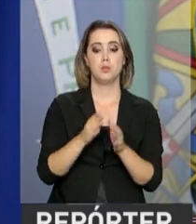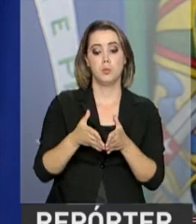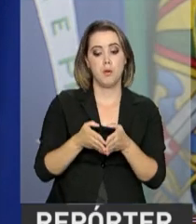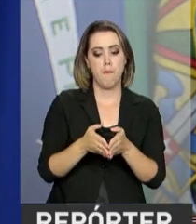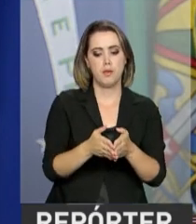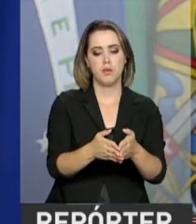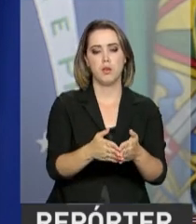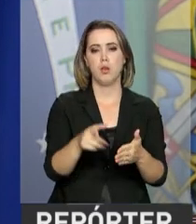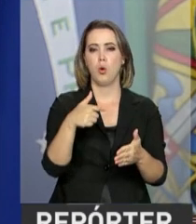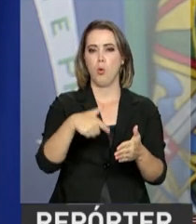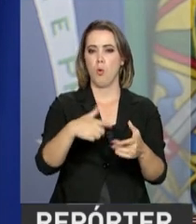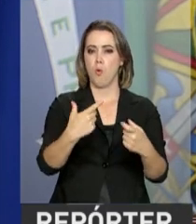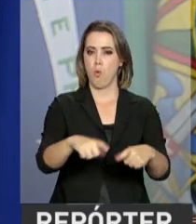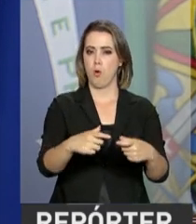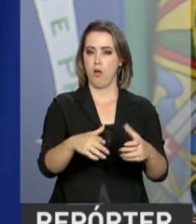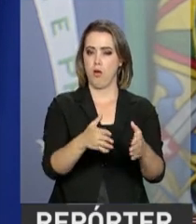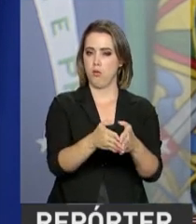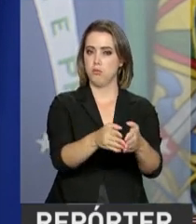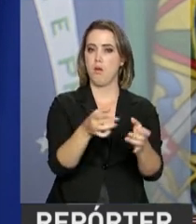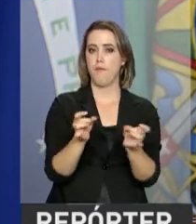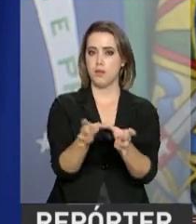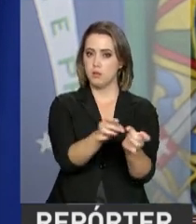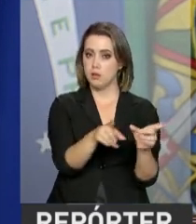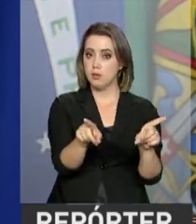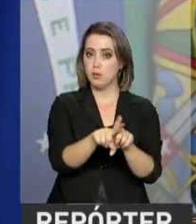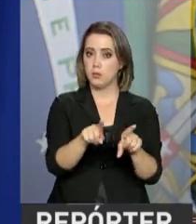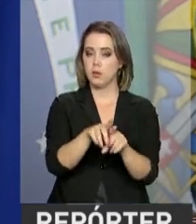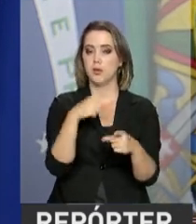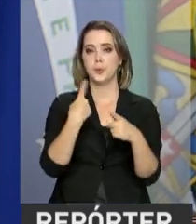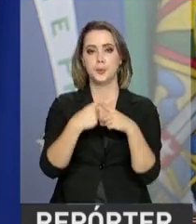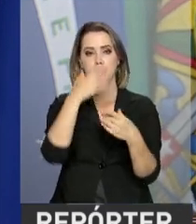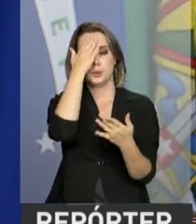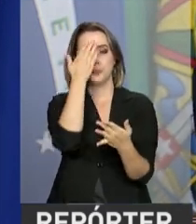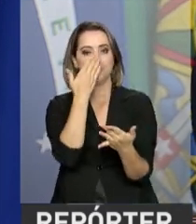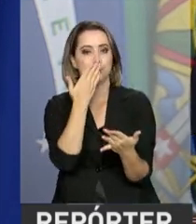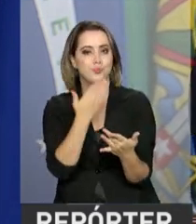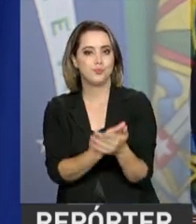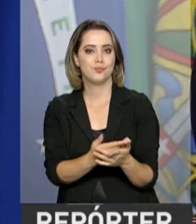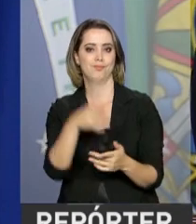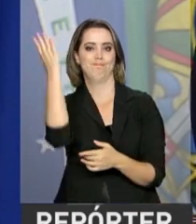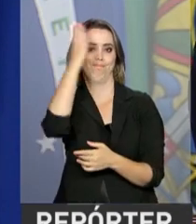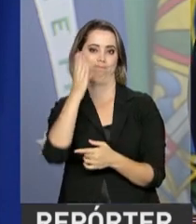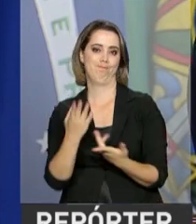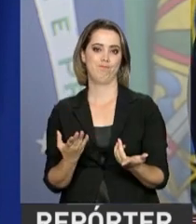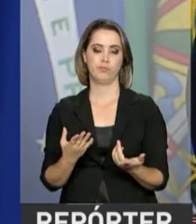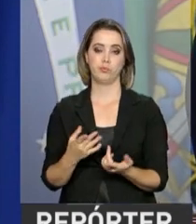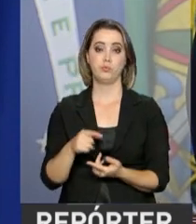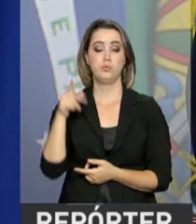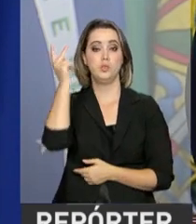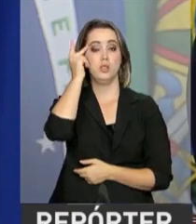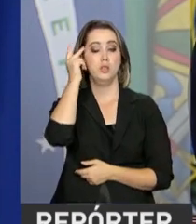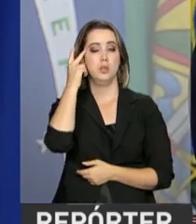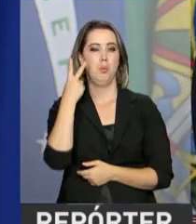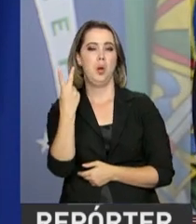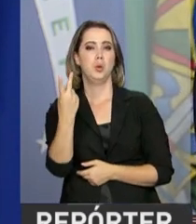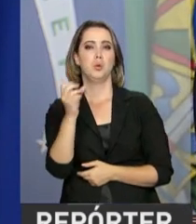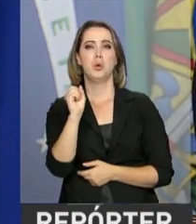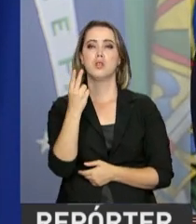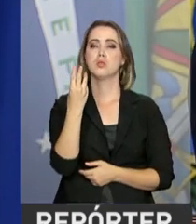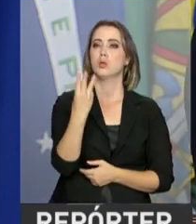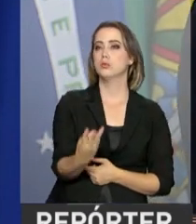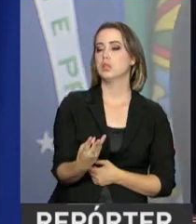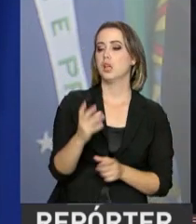em Santarém em face da credibilidade. No estado de São Paulo, 2 ou 3 setores da